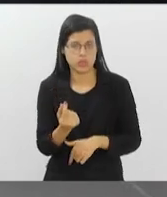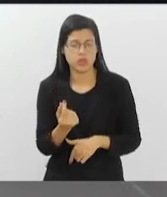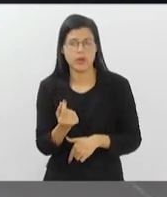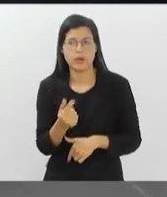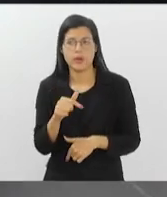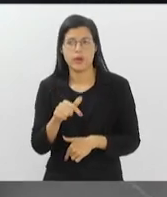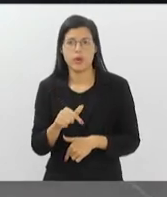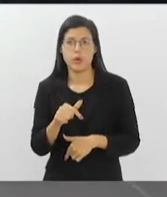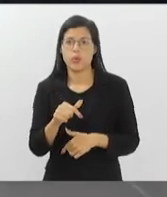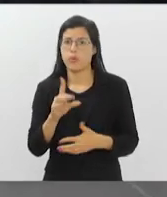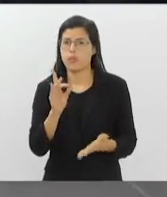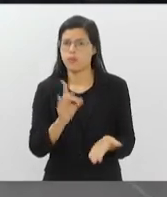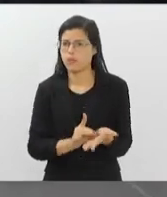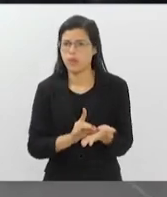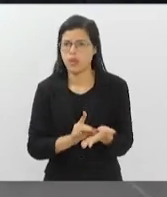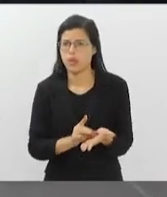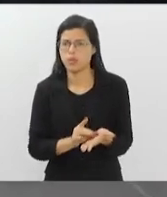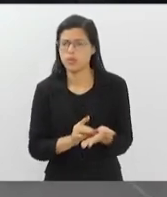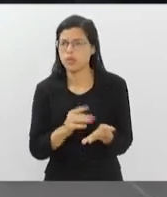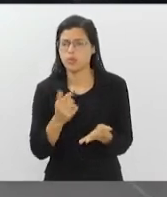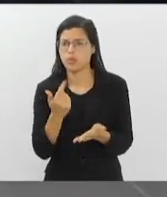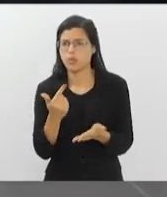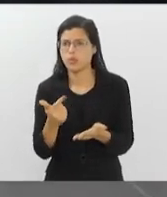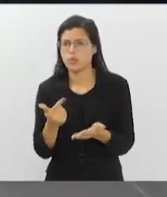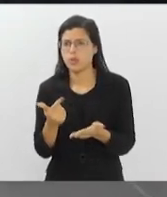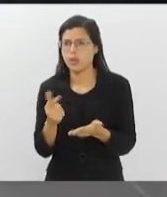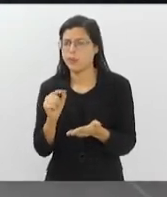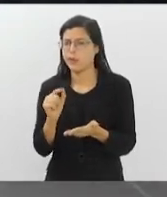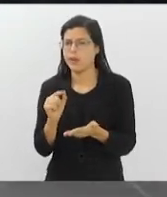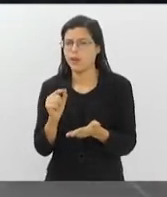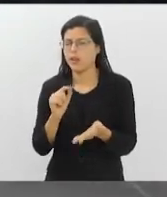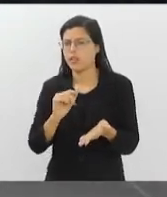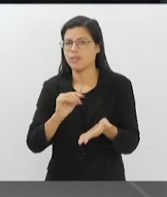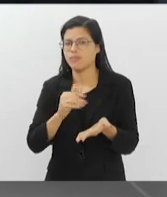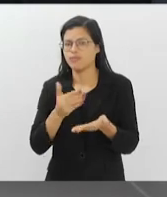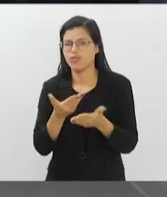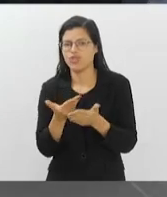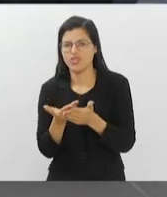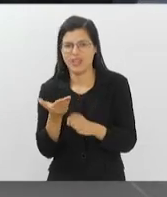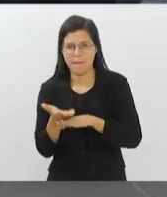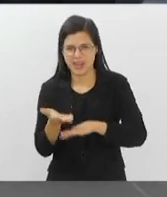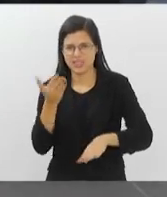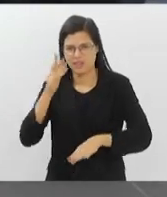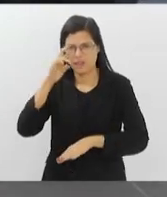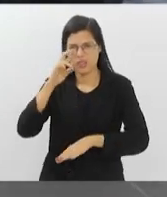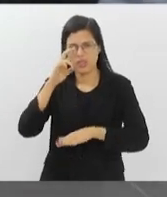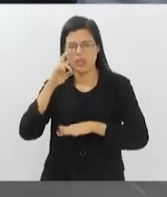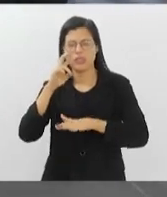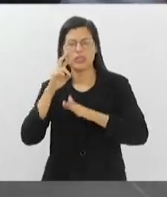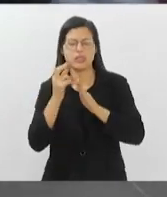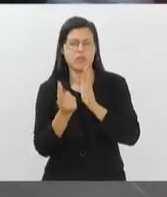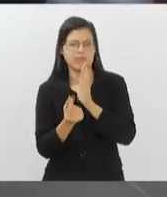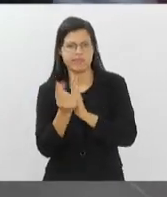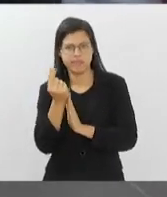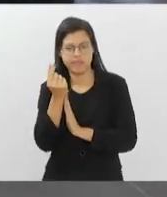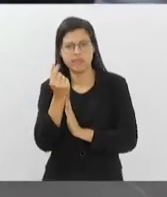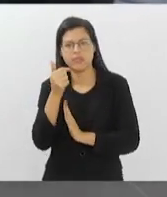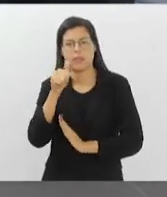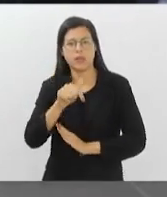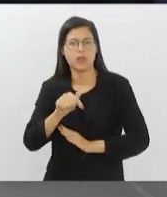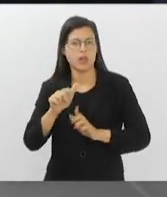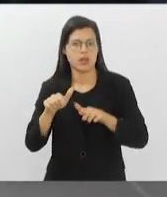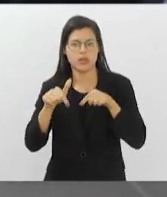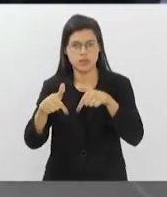nada foge, né, à regra da fiscalização orçamentária, da devida aplicação, assim como